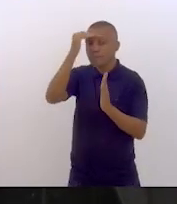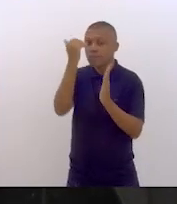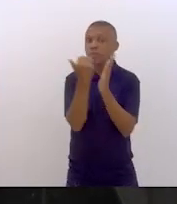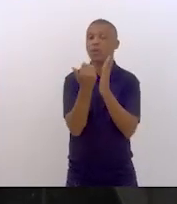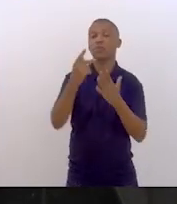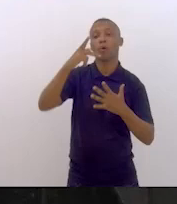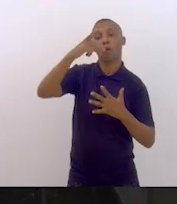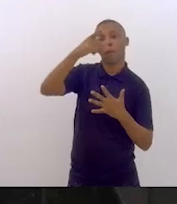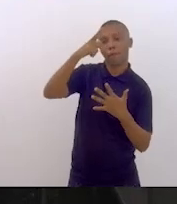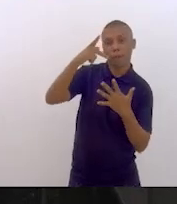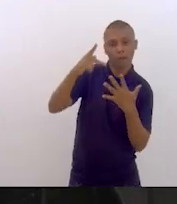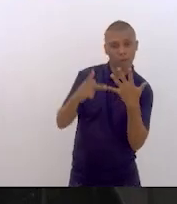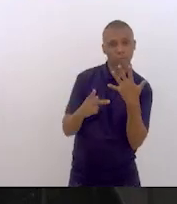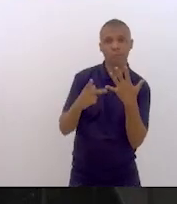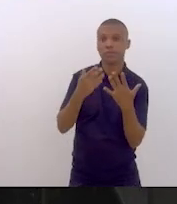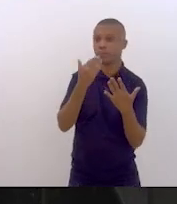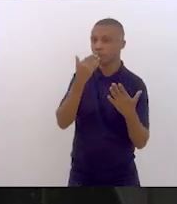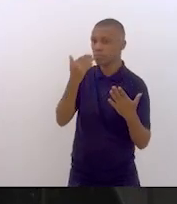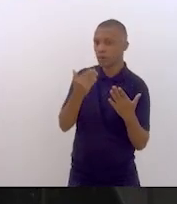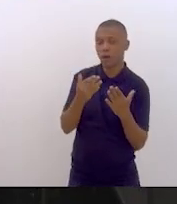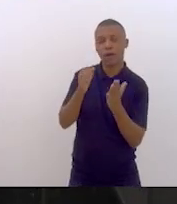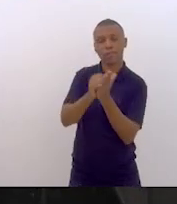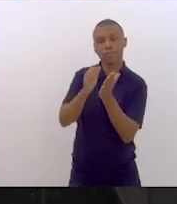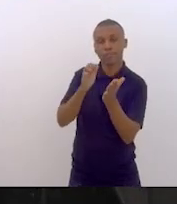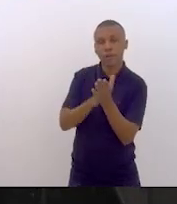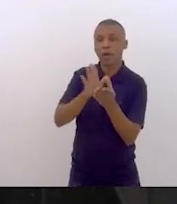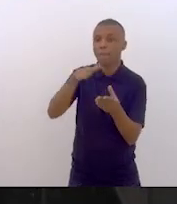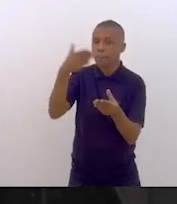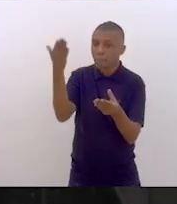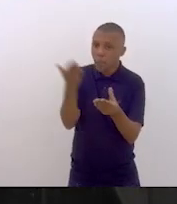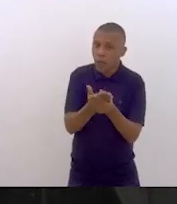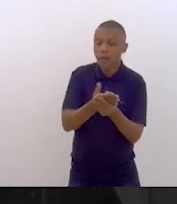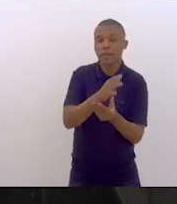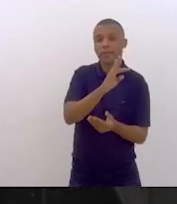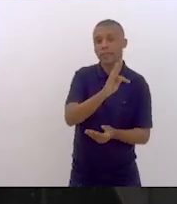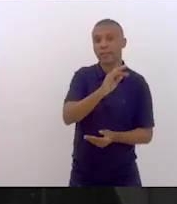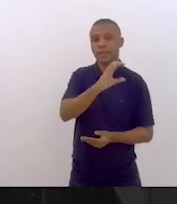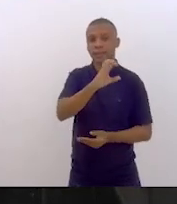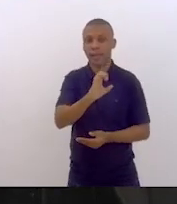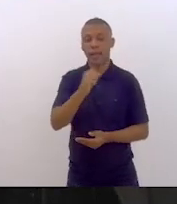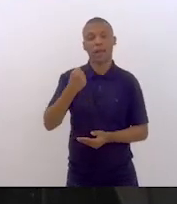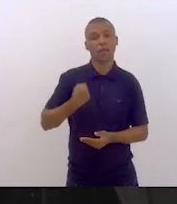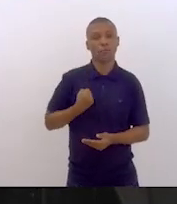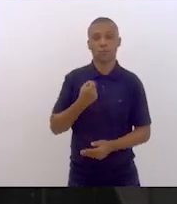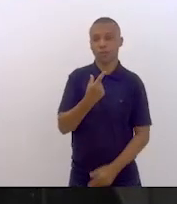solicitação autuadas com os processos TCE número